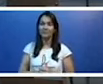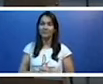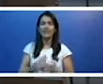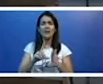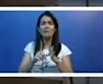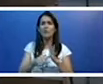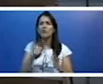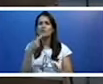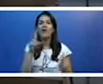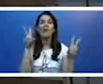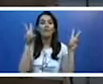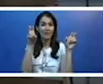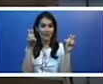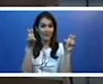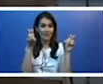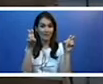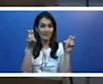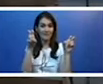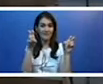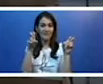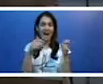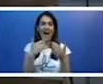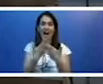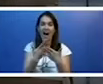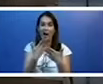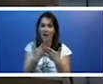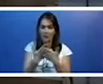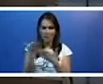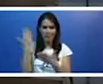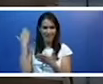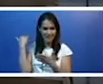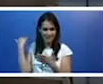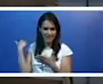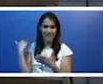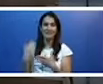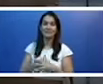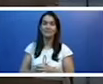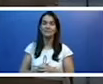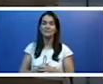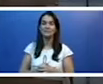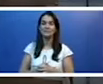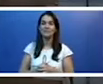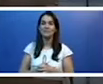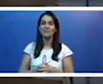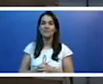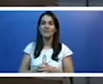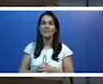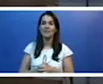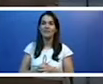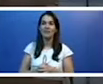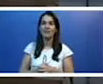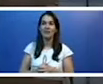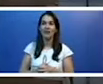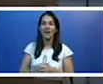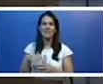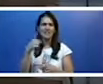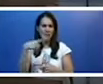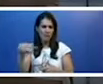aqui. Nas nossas últimas aulas, talvez nossas últimas. Bom, enfim, as últimas